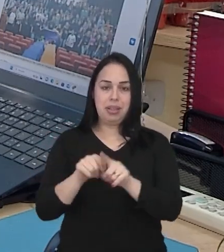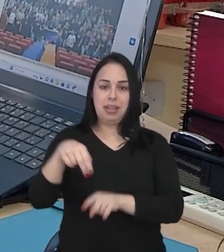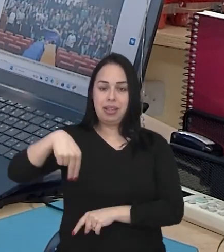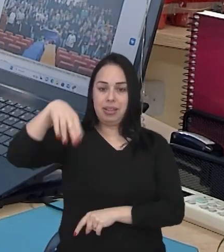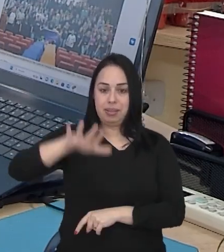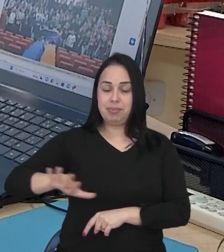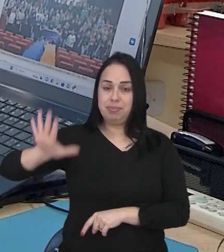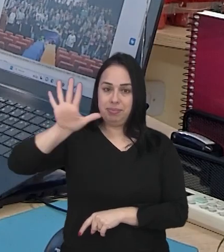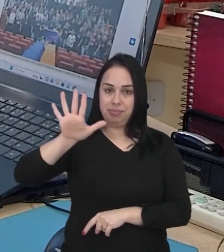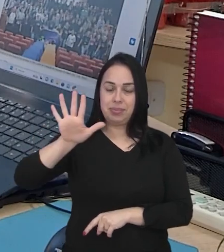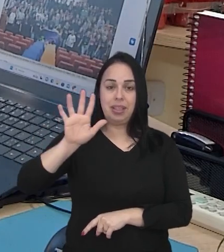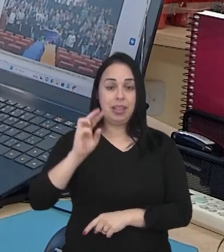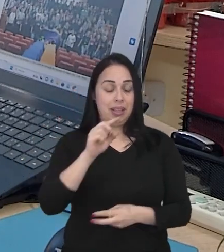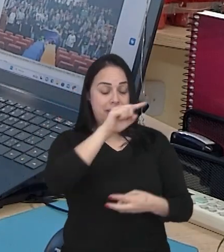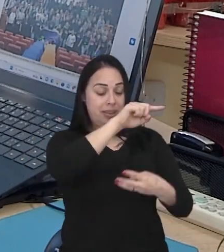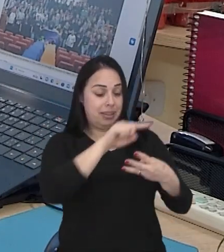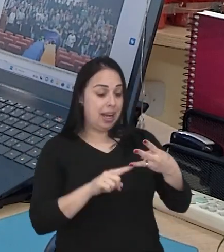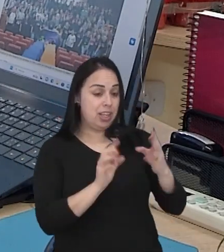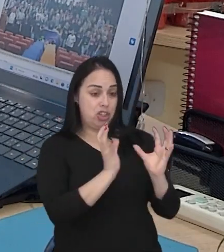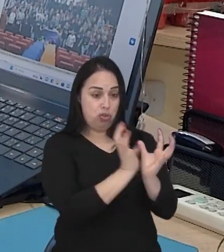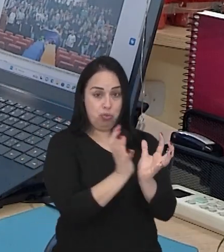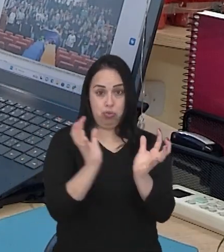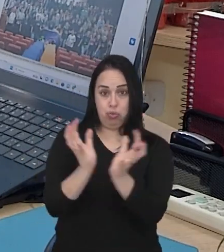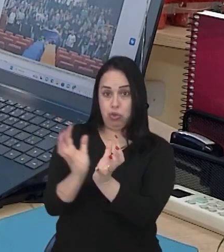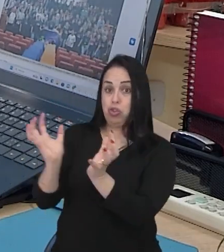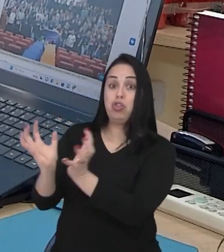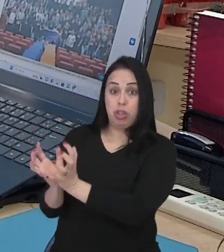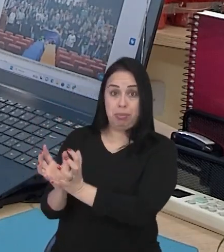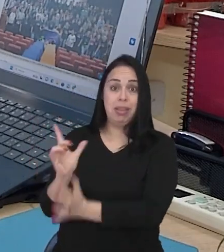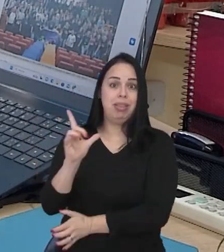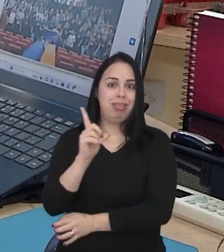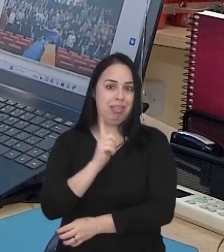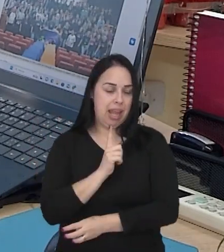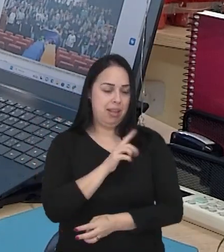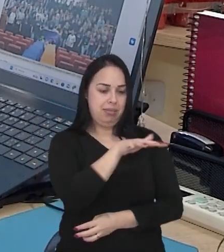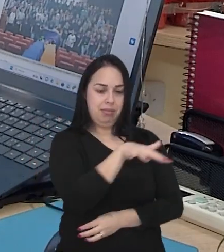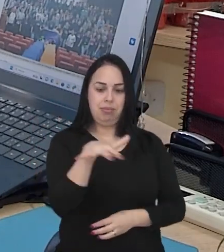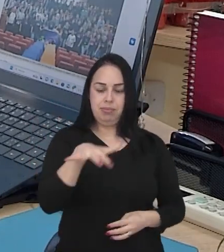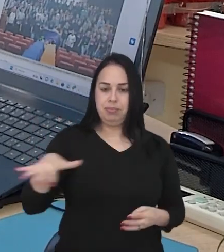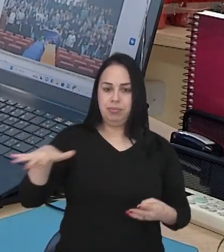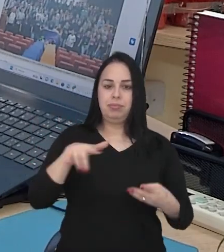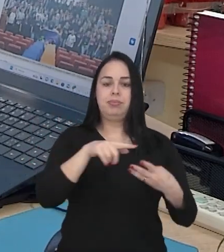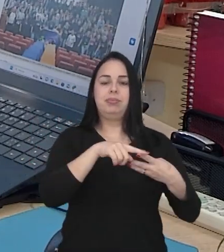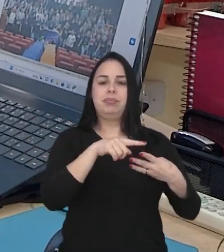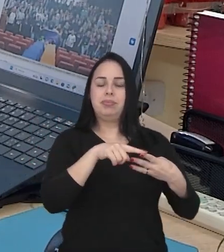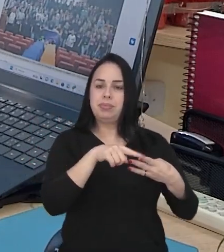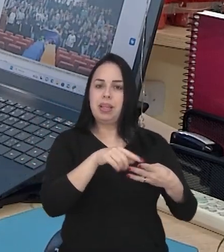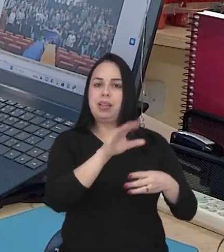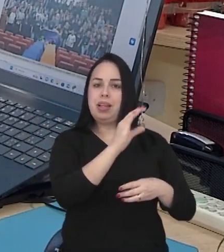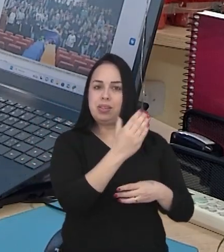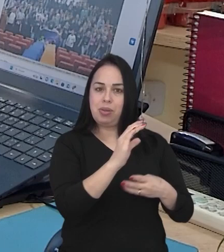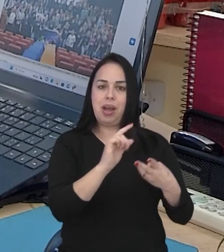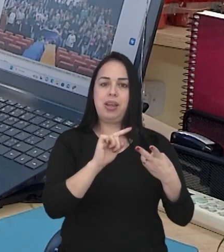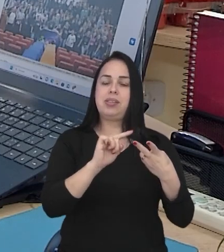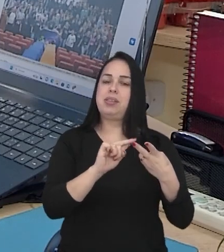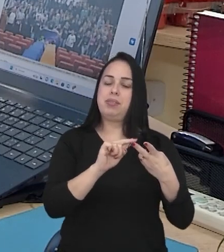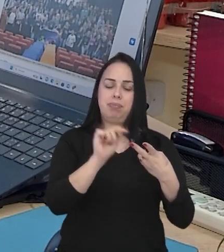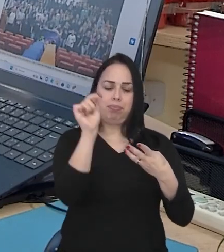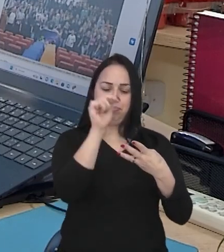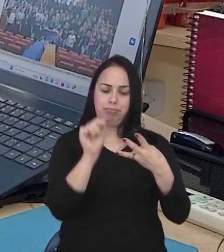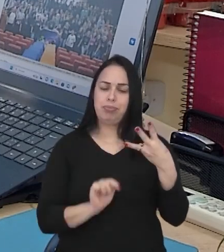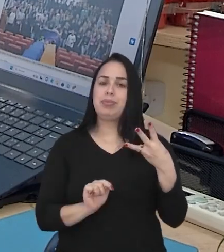internacional. O Prepara Campeões, a gente tem 3 times de conhecimento, times olímpicos, em 3 áreas de conhecimento: ciências